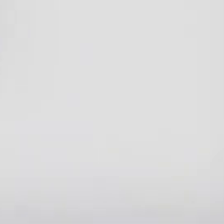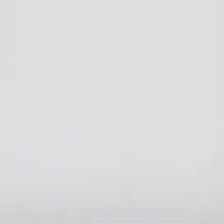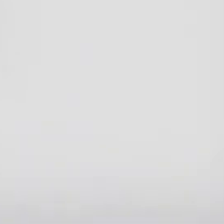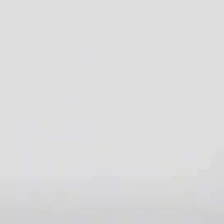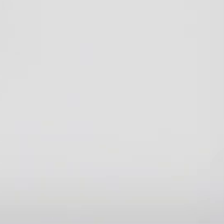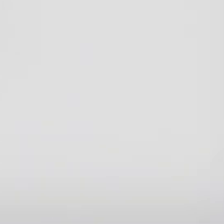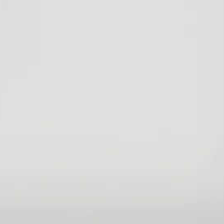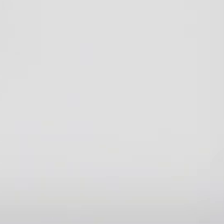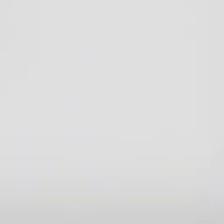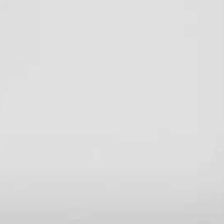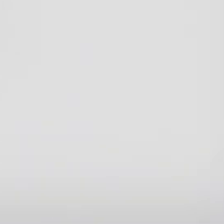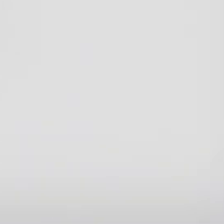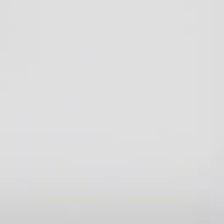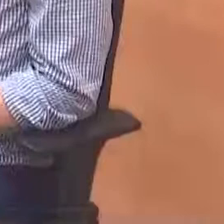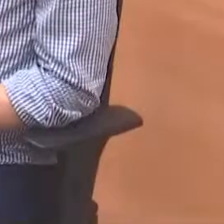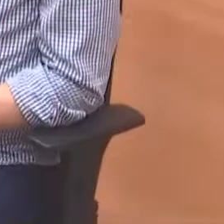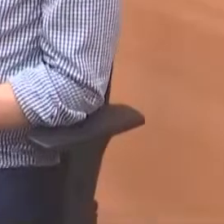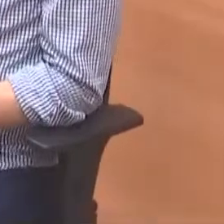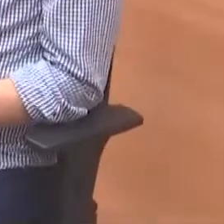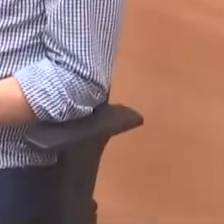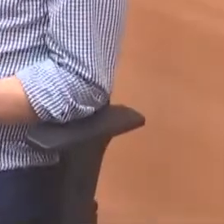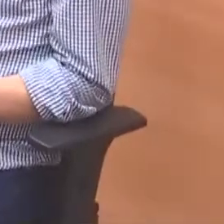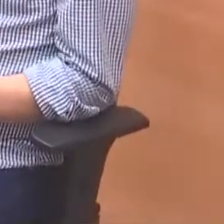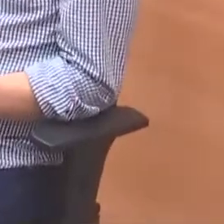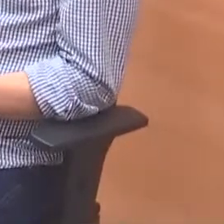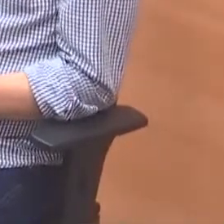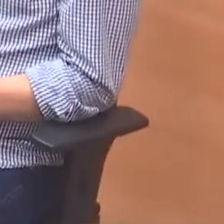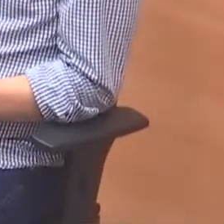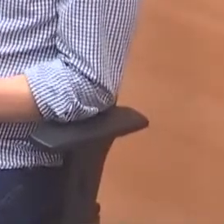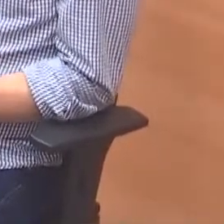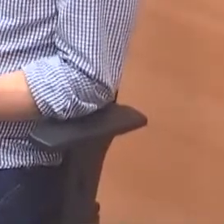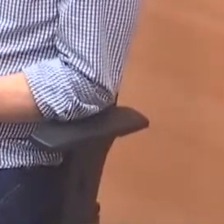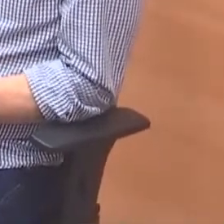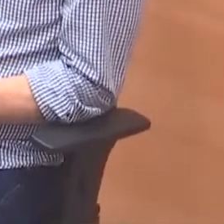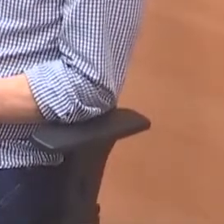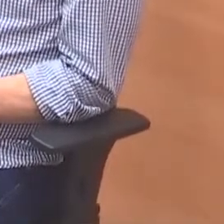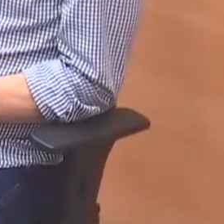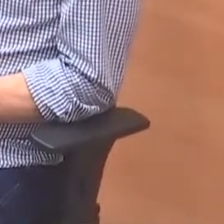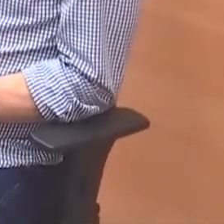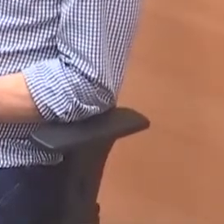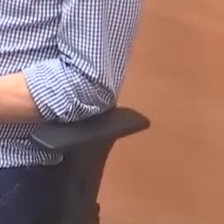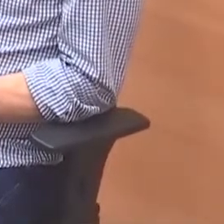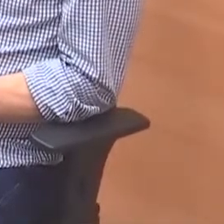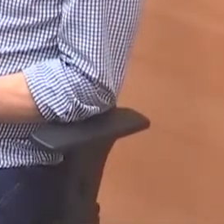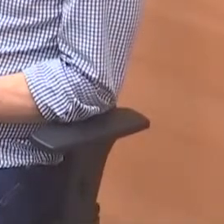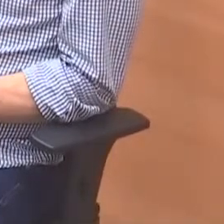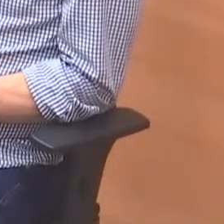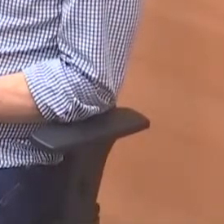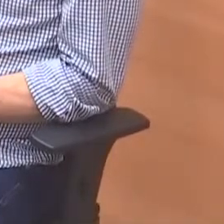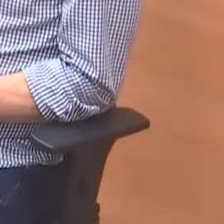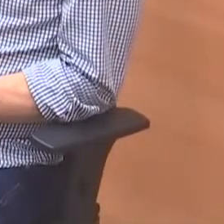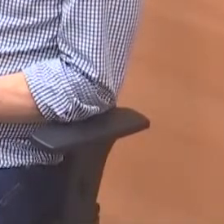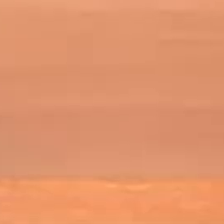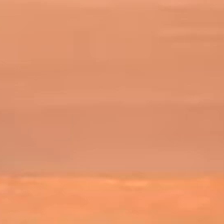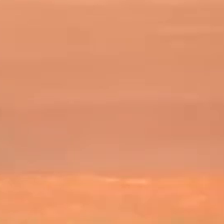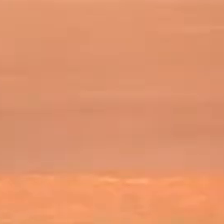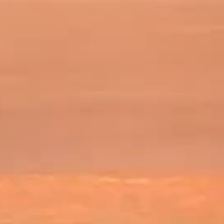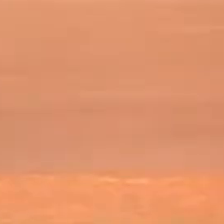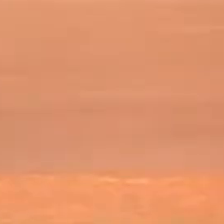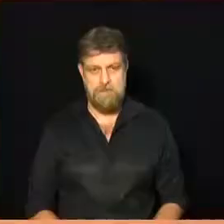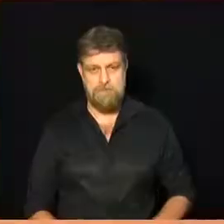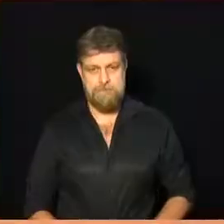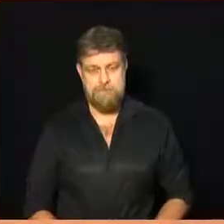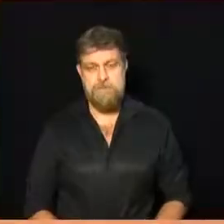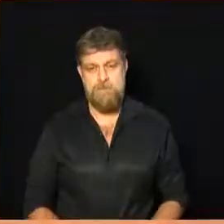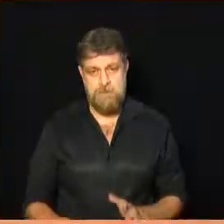TV Câmara, Campinas. Boa tarde a todos que nos assistem. Sétima reunião da Comissão de